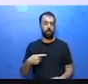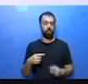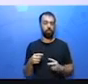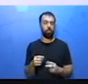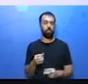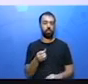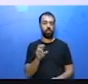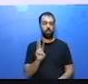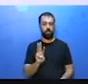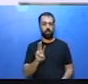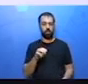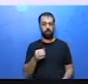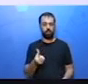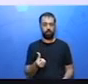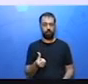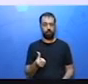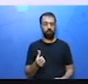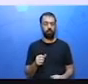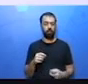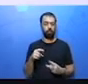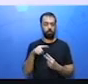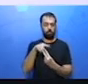100π menos 36π,